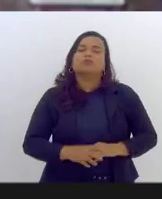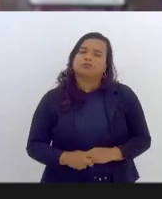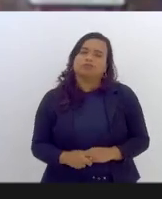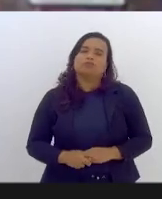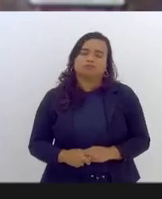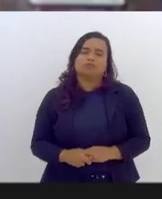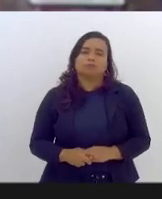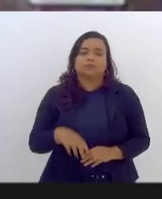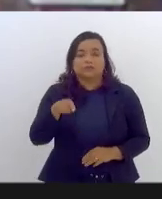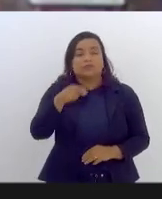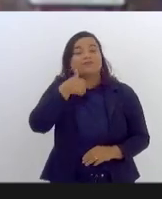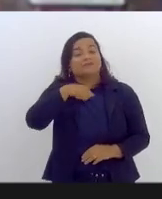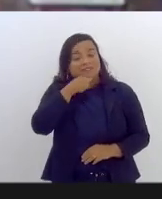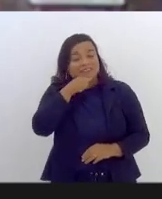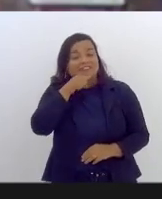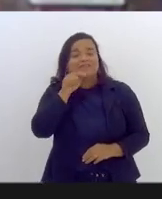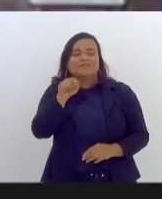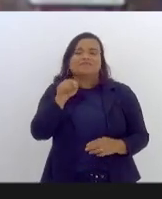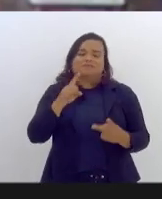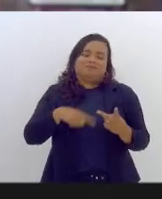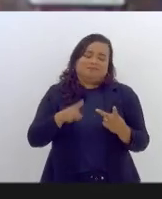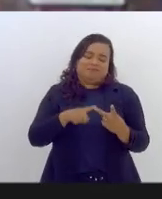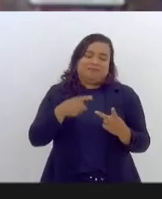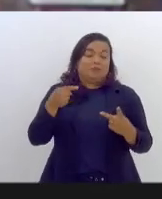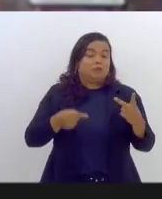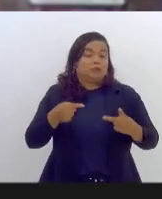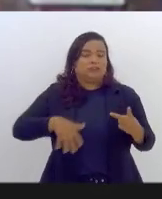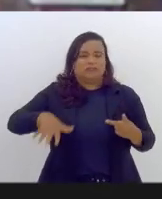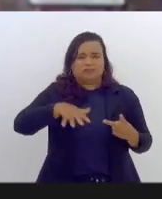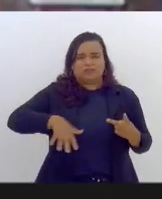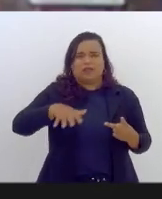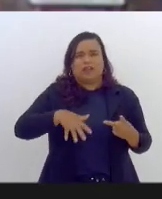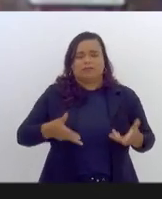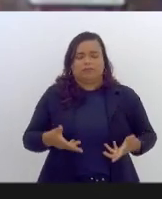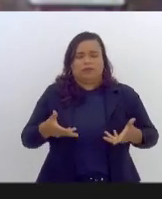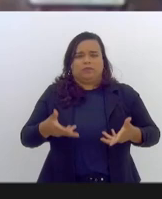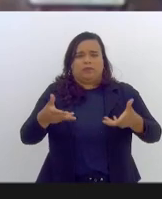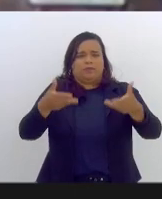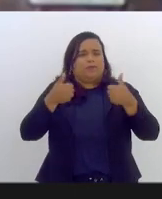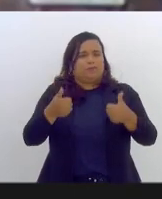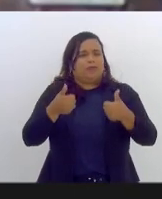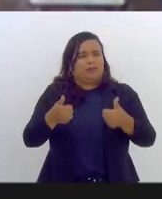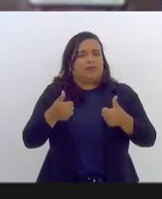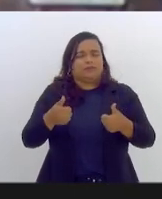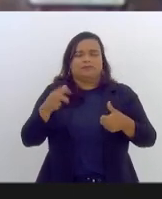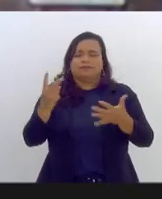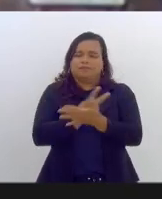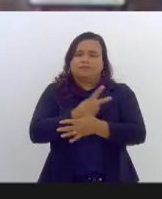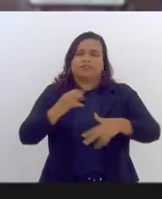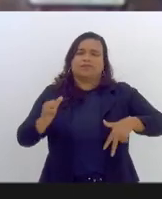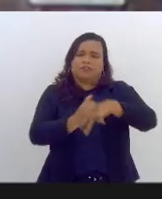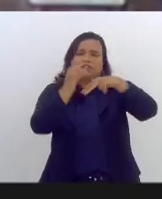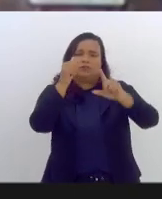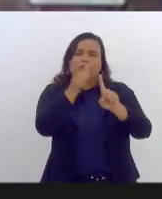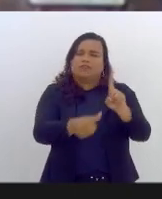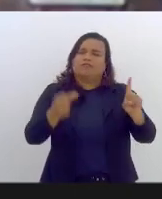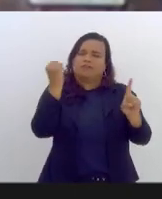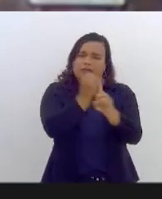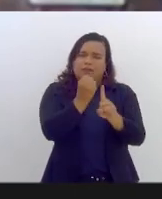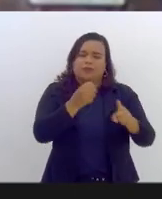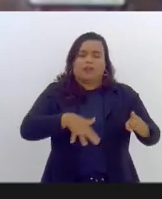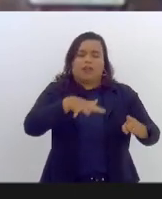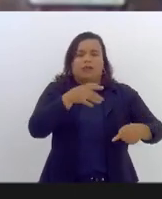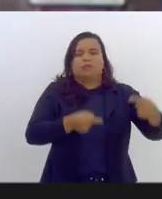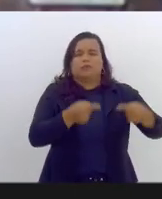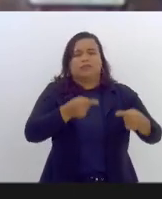grande mãe, uma política em ascensão, que foi vítima de um feminicídio político, como você